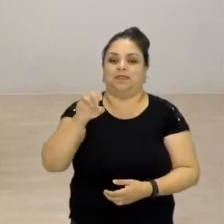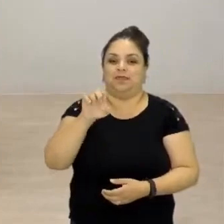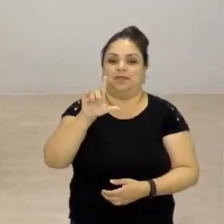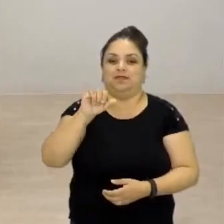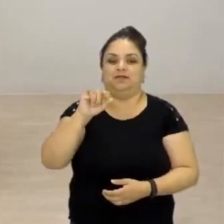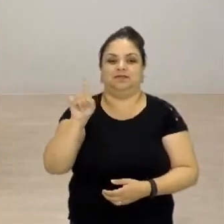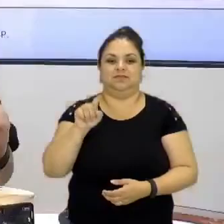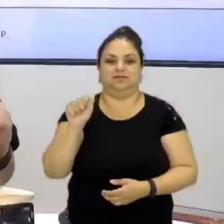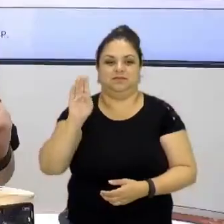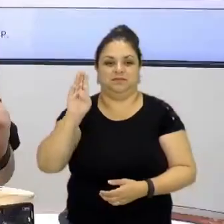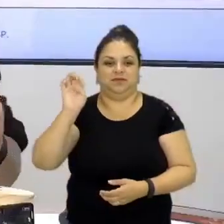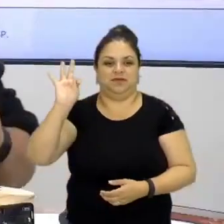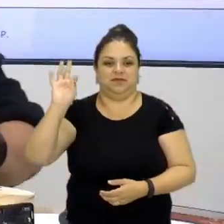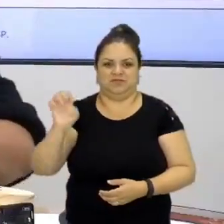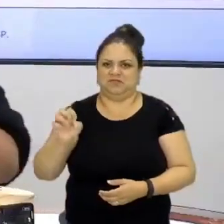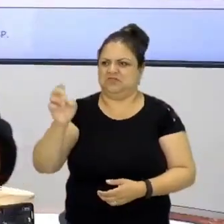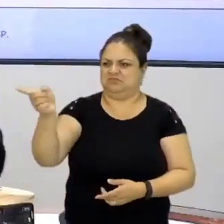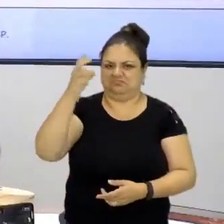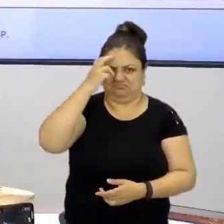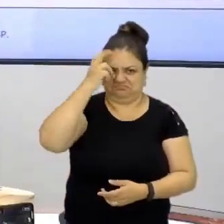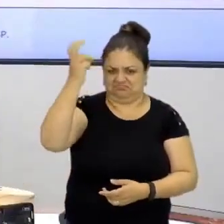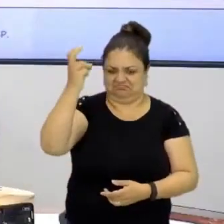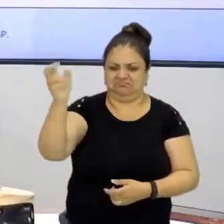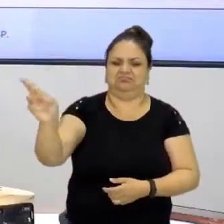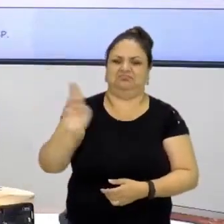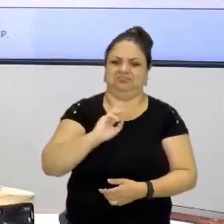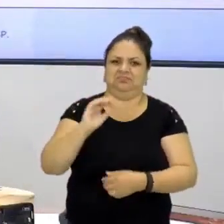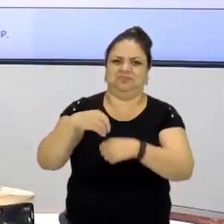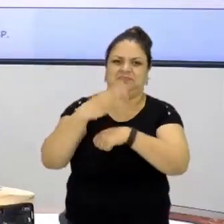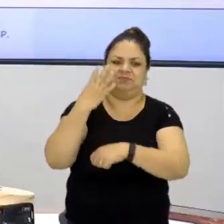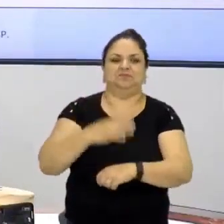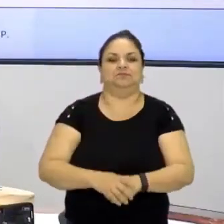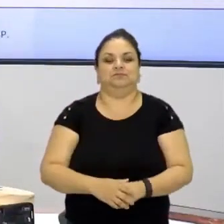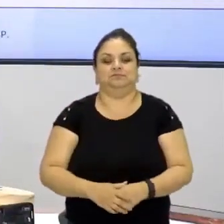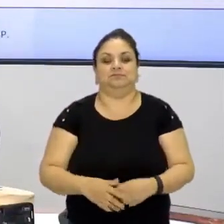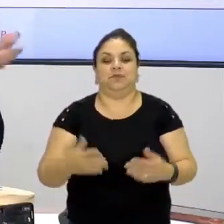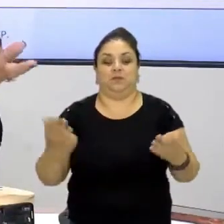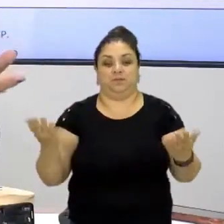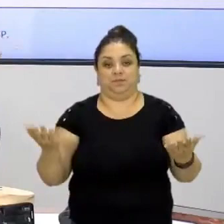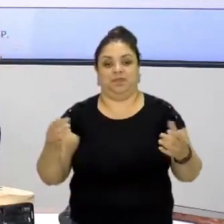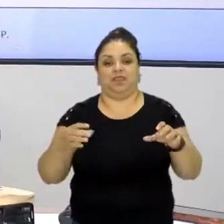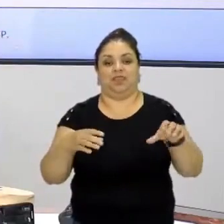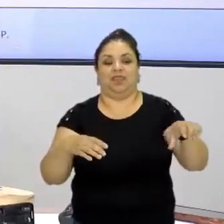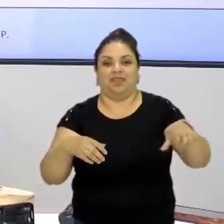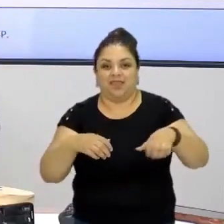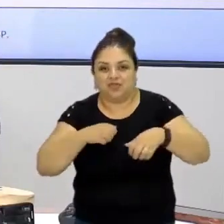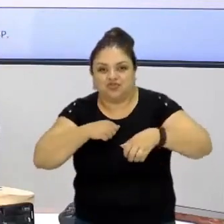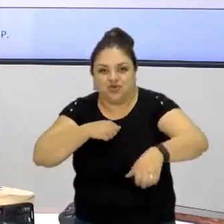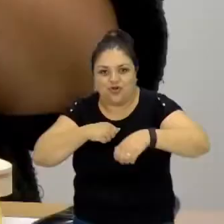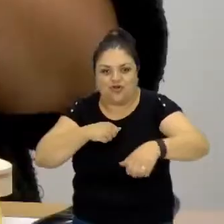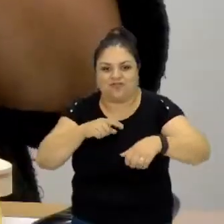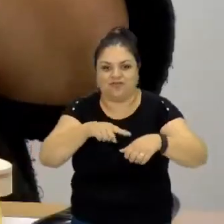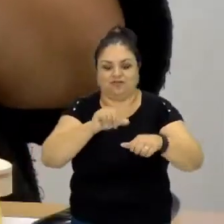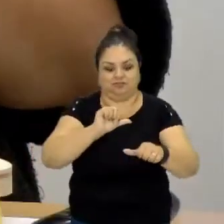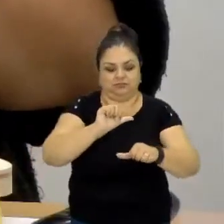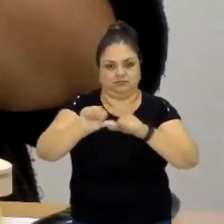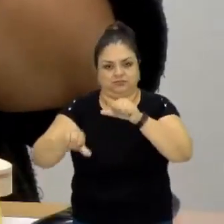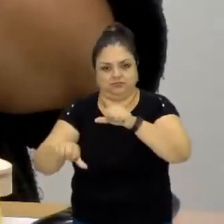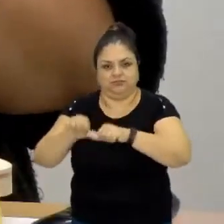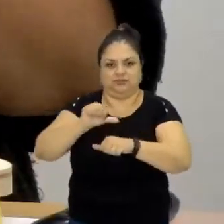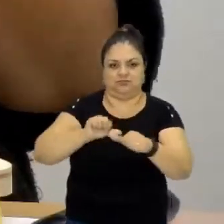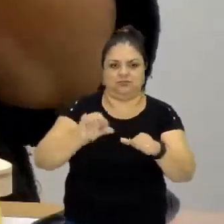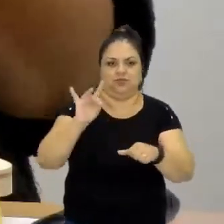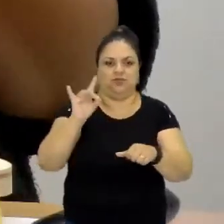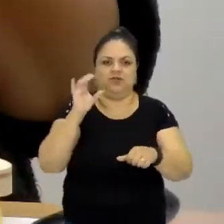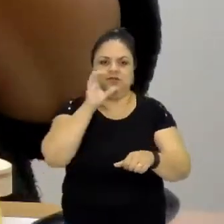arrasando hoje. A professora Elizabeth tá muito gênia. Essa daqui a gente montou e desmontou com a própria cola quente. Então, assim, você pode até pegar uma